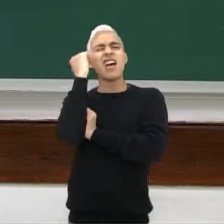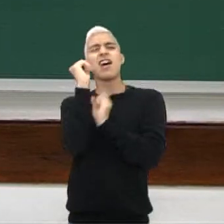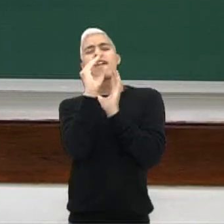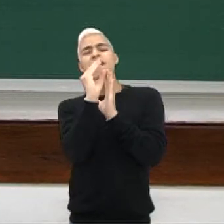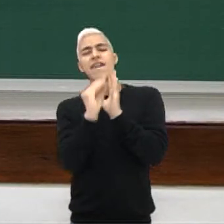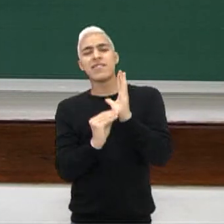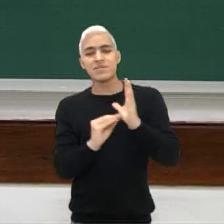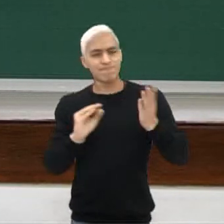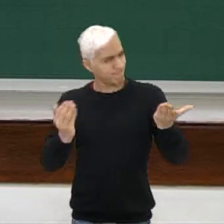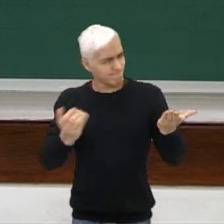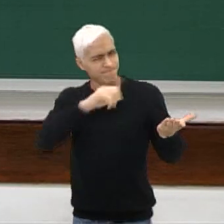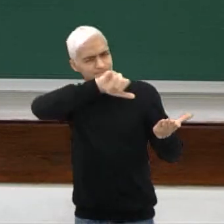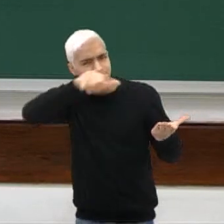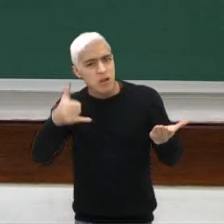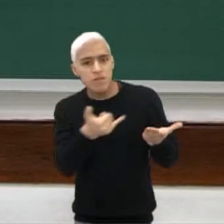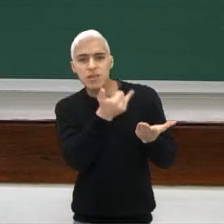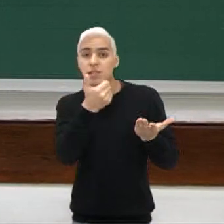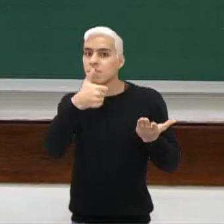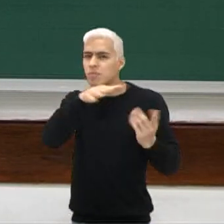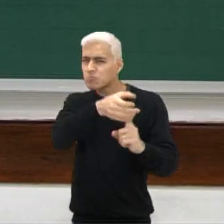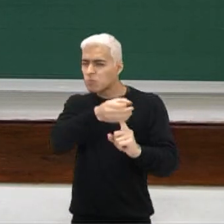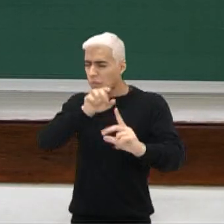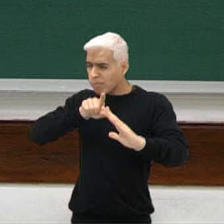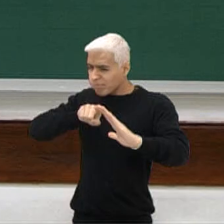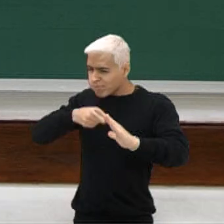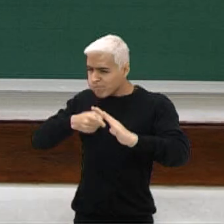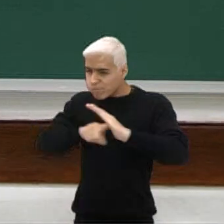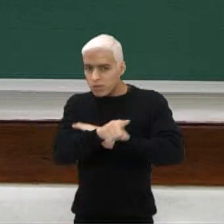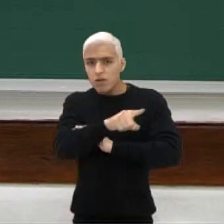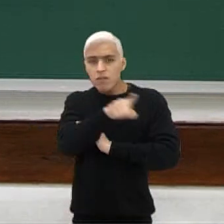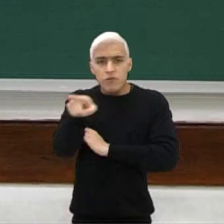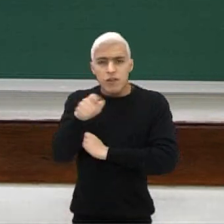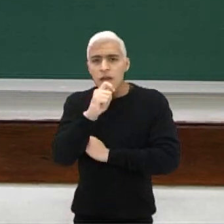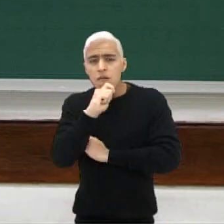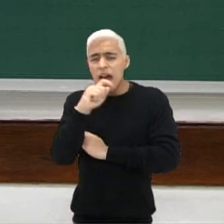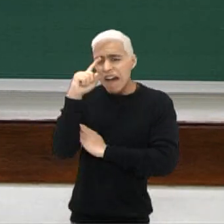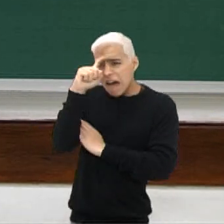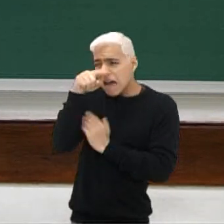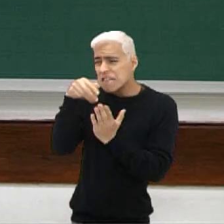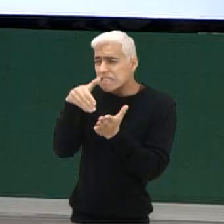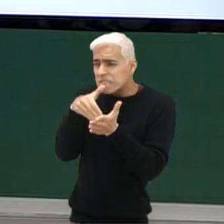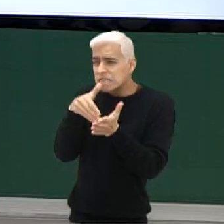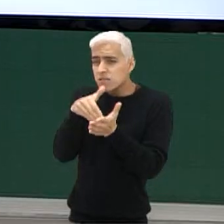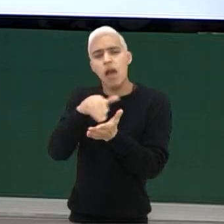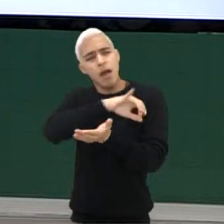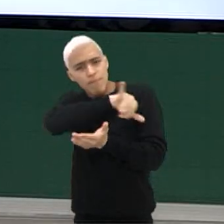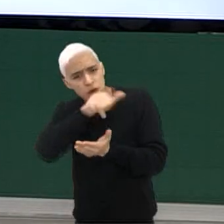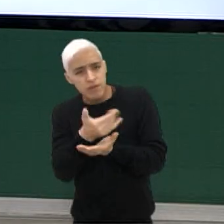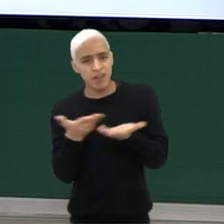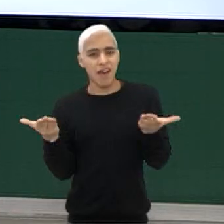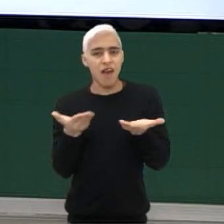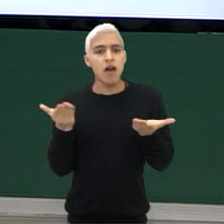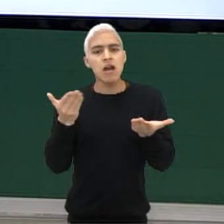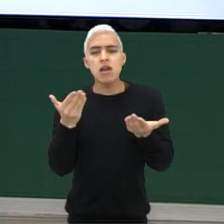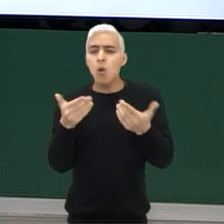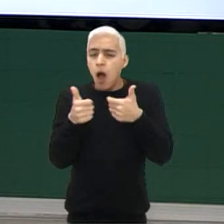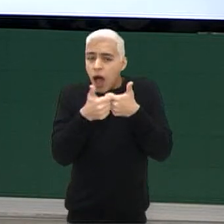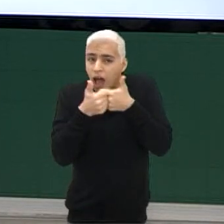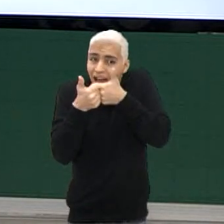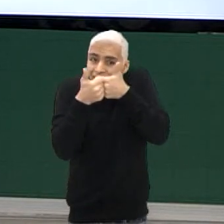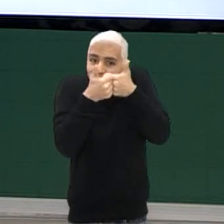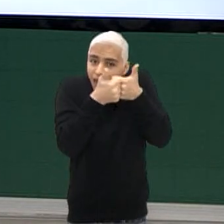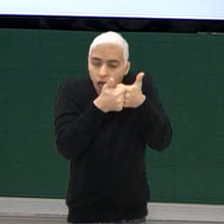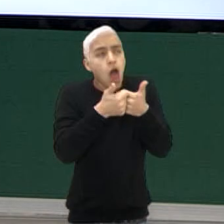conteúdo? Aproveita para você saber um pouquinho mais. Se você ainda tem um pouquinho de dificuldade, aproveita para você acompanhar